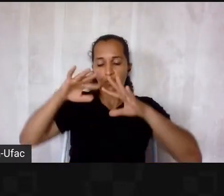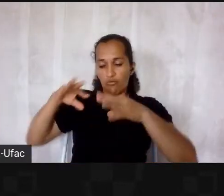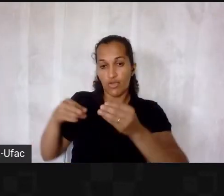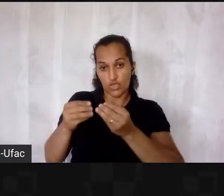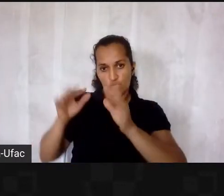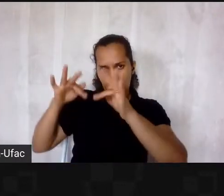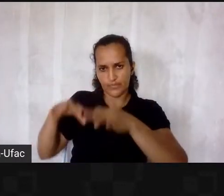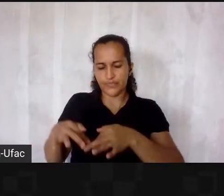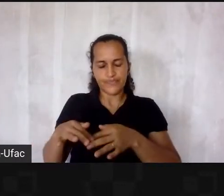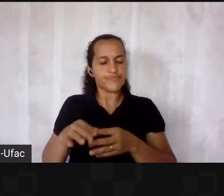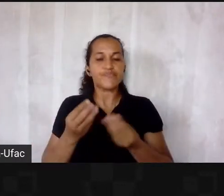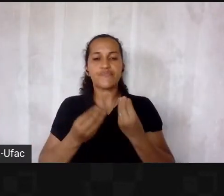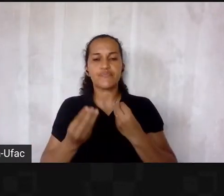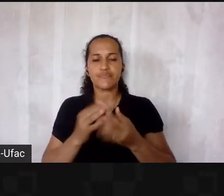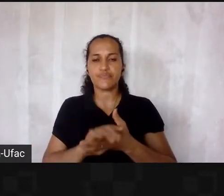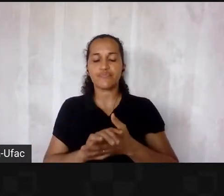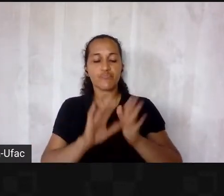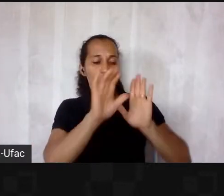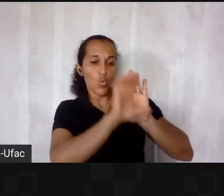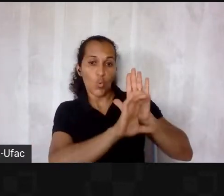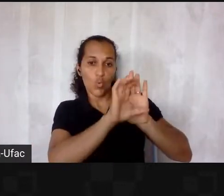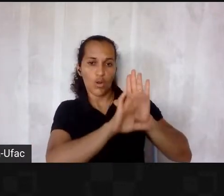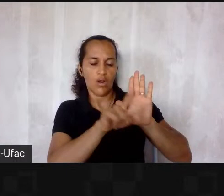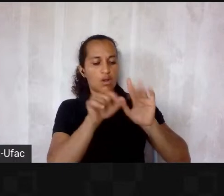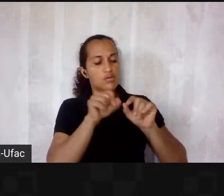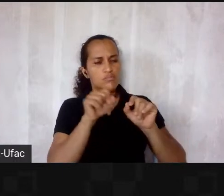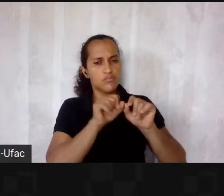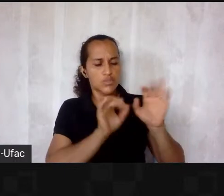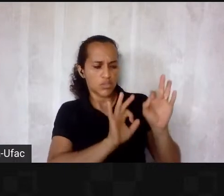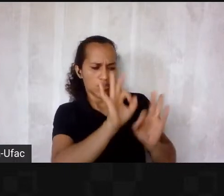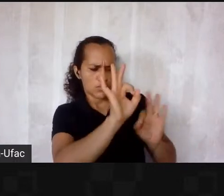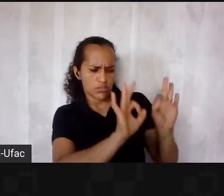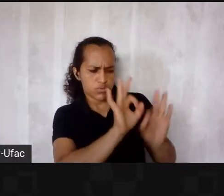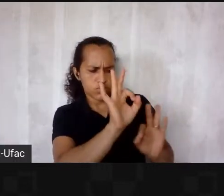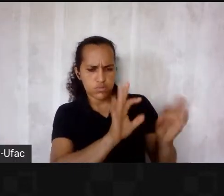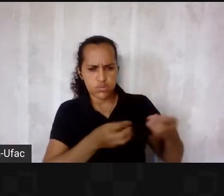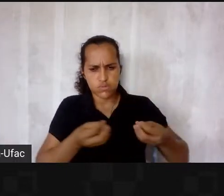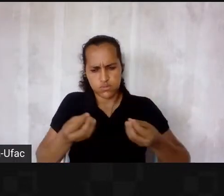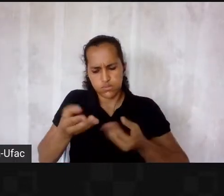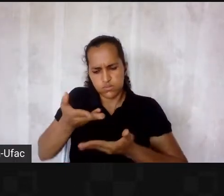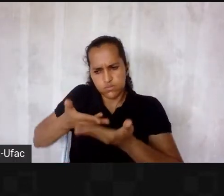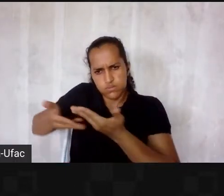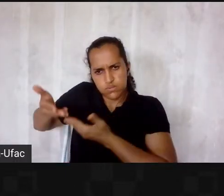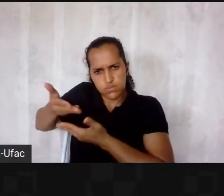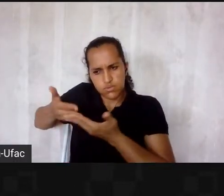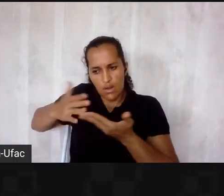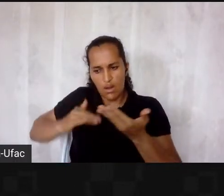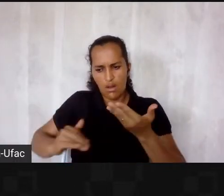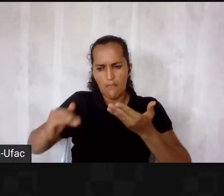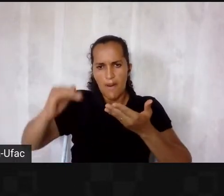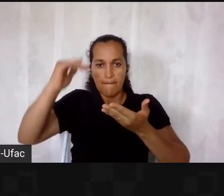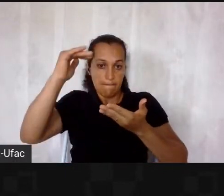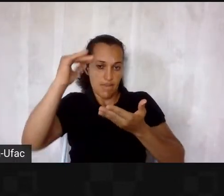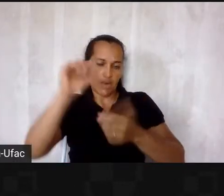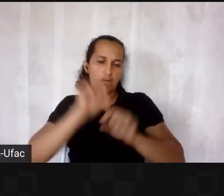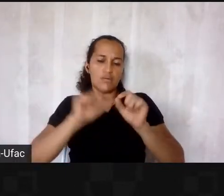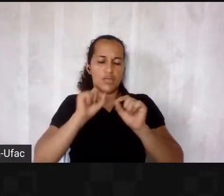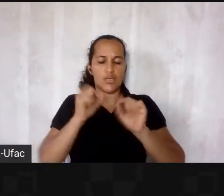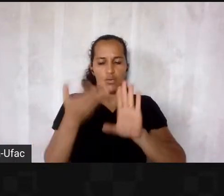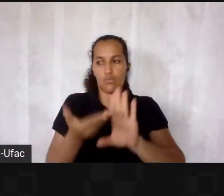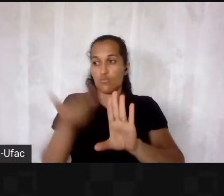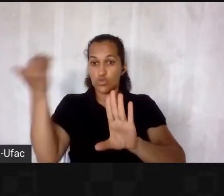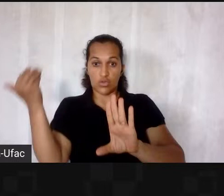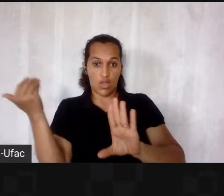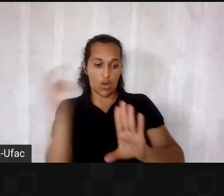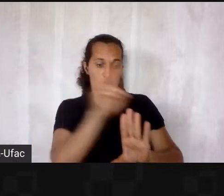finais, o currículo é produzido e negociado em diversas esferas, como a gente viu, tanto externas à